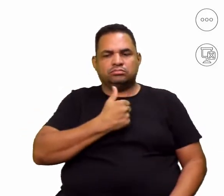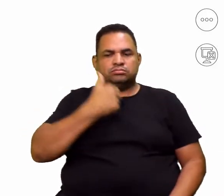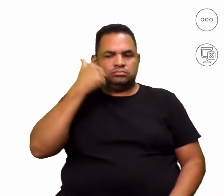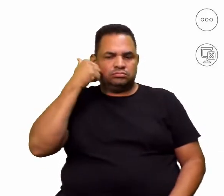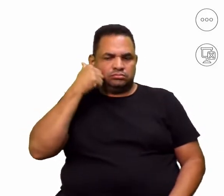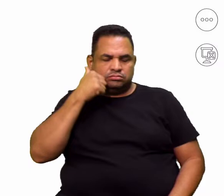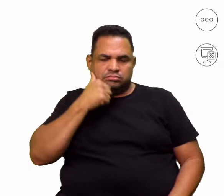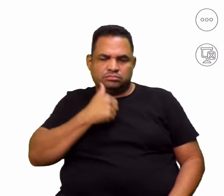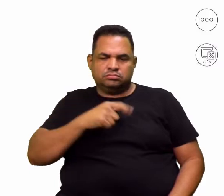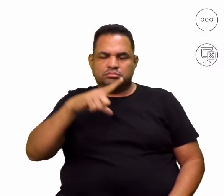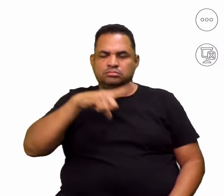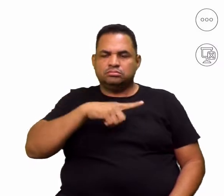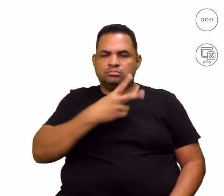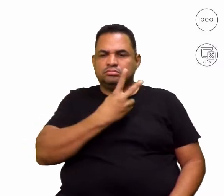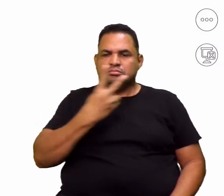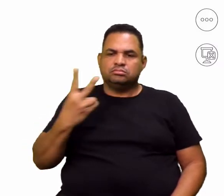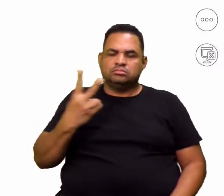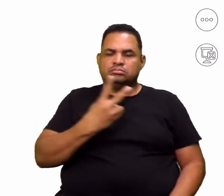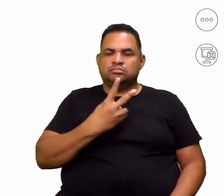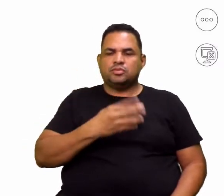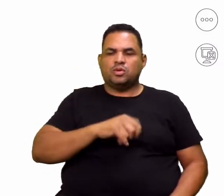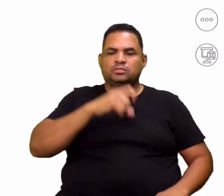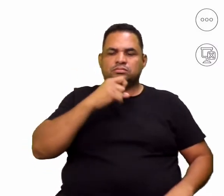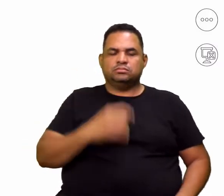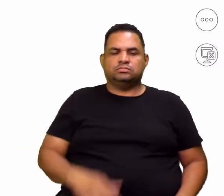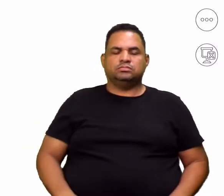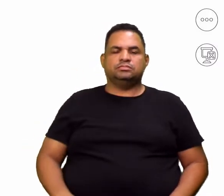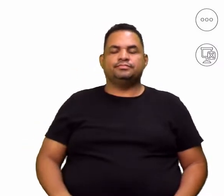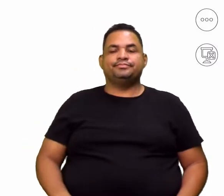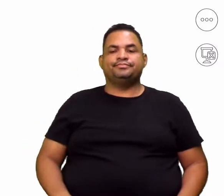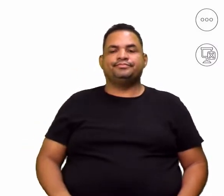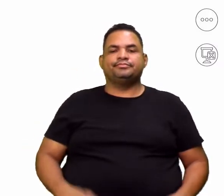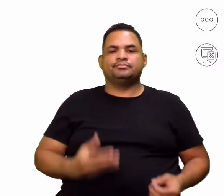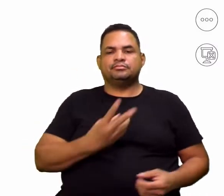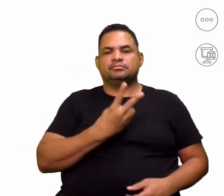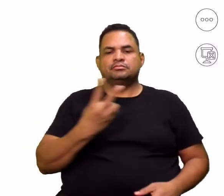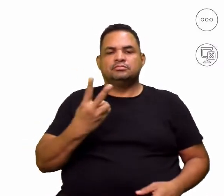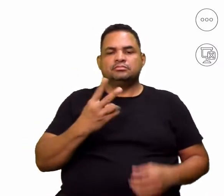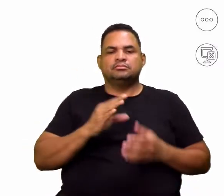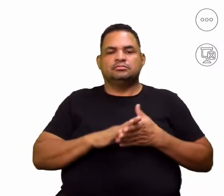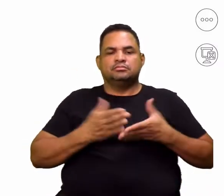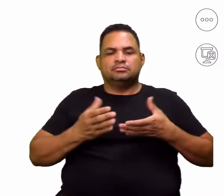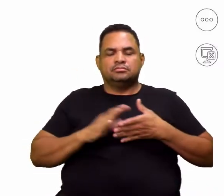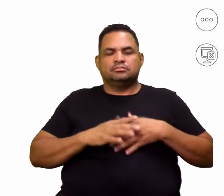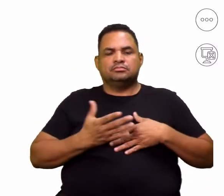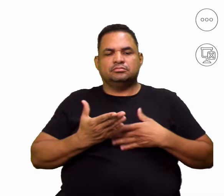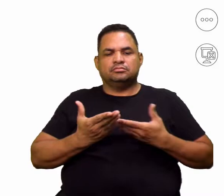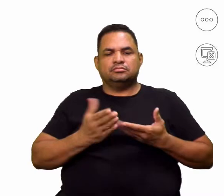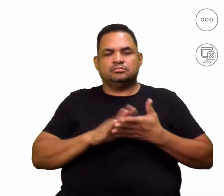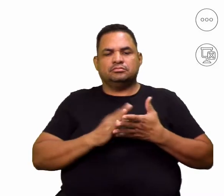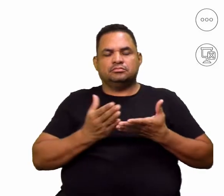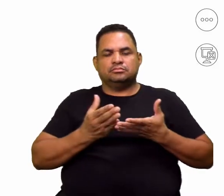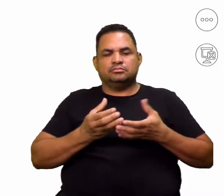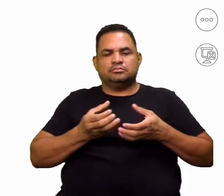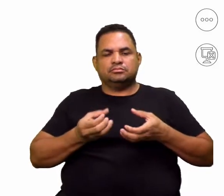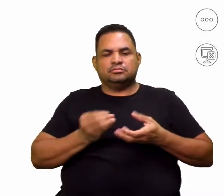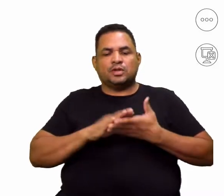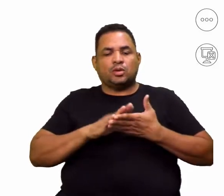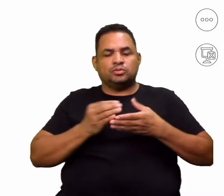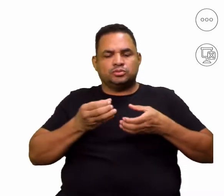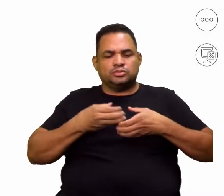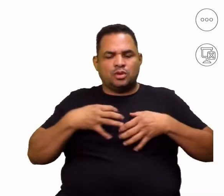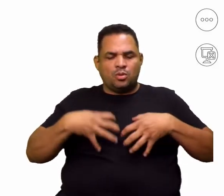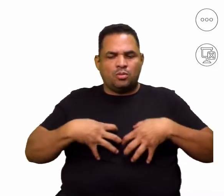e existe a fêmea, tá bom? Ambos com seus aparelhos genitais, ambos com seus órgãos